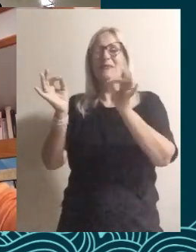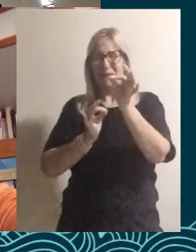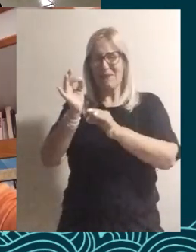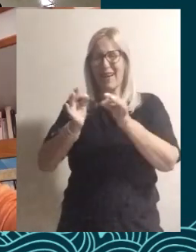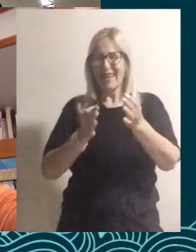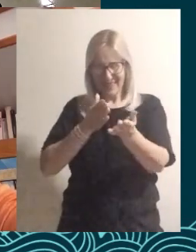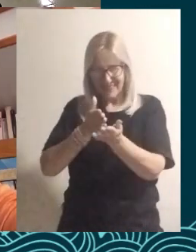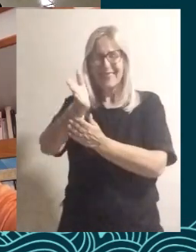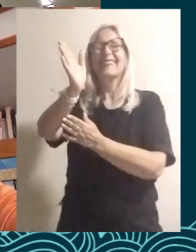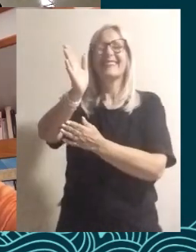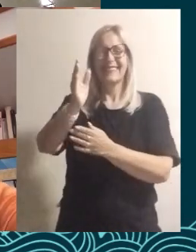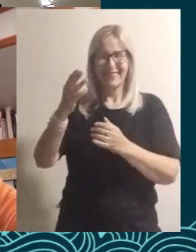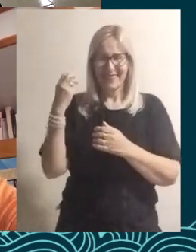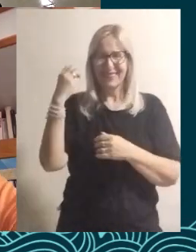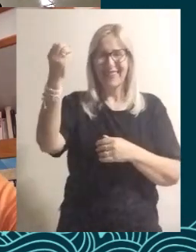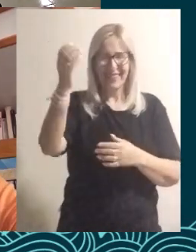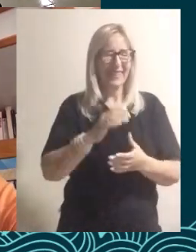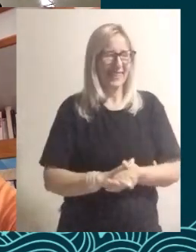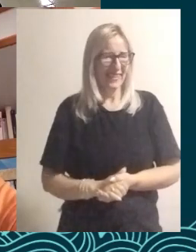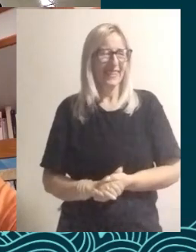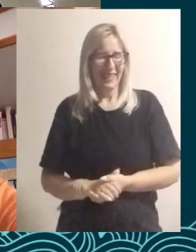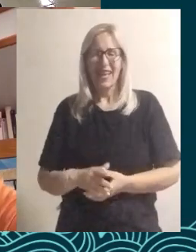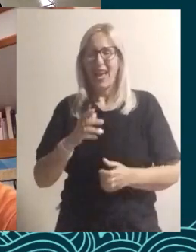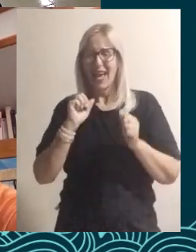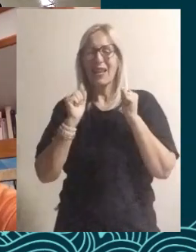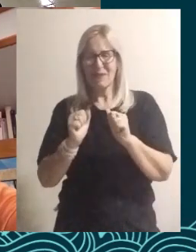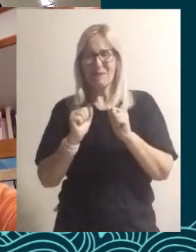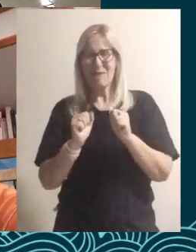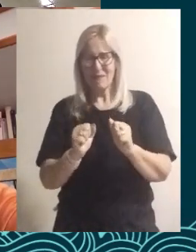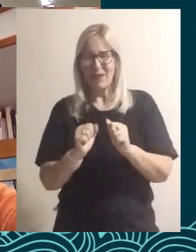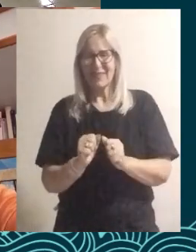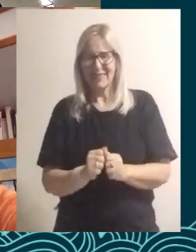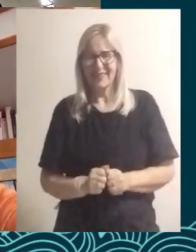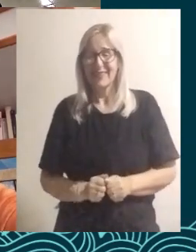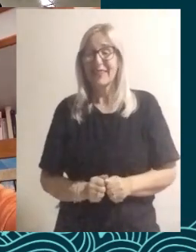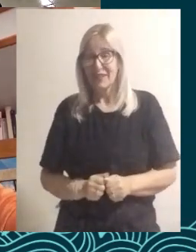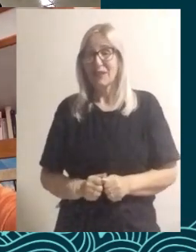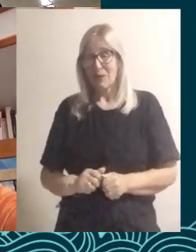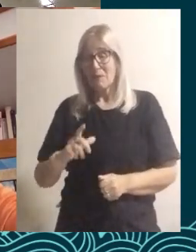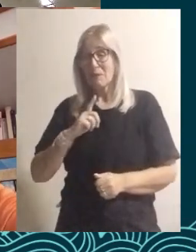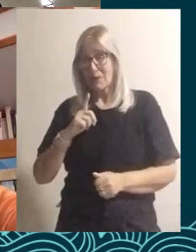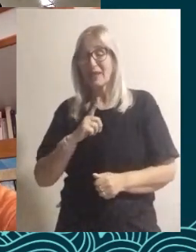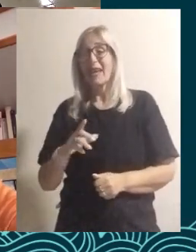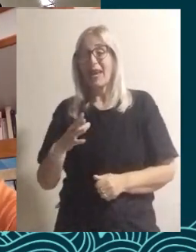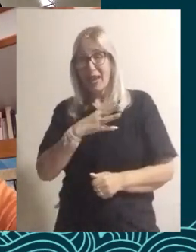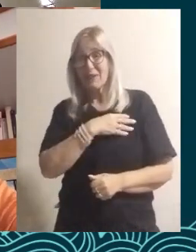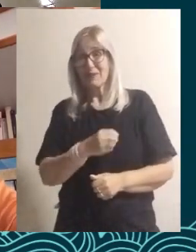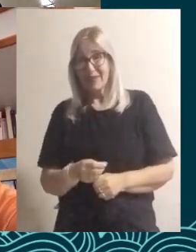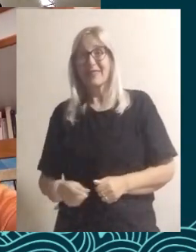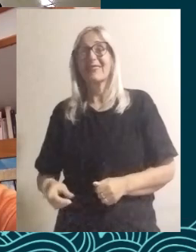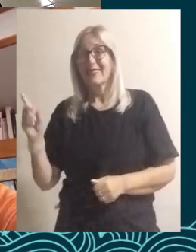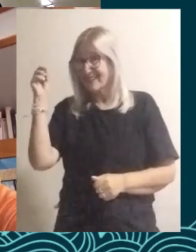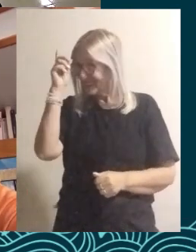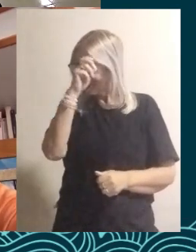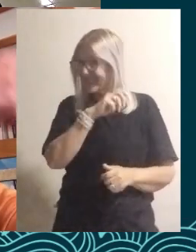Atlântico. Qualquer uma, todas elas já podem, eu atesto, elas têm condição, elas são capazes de atravessar o